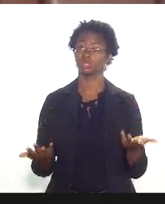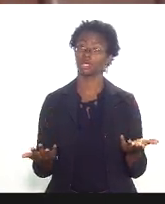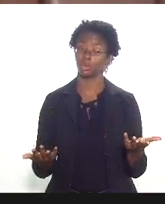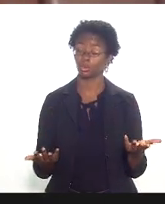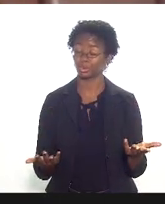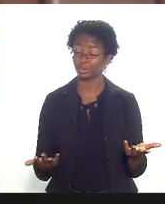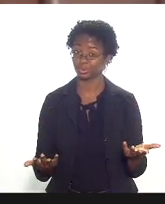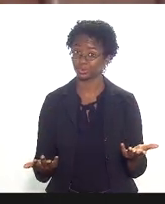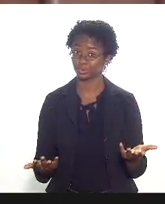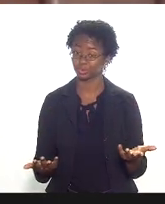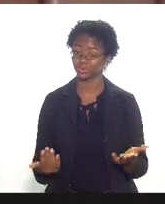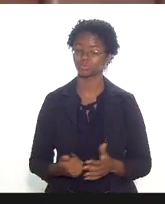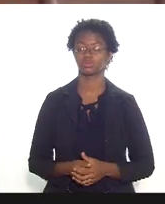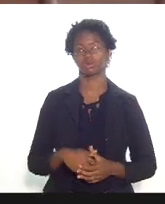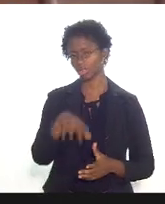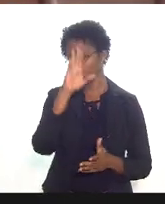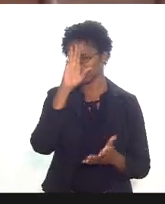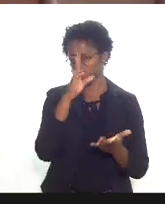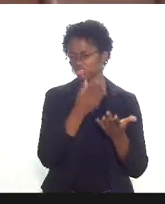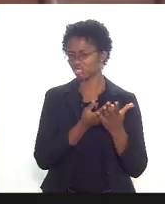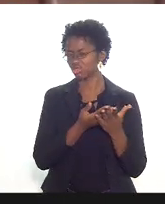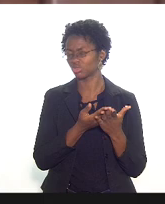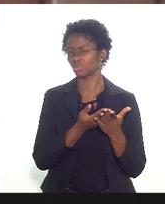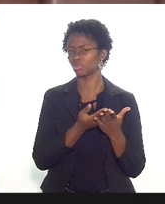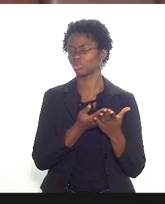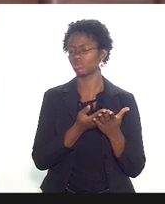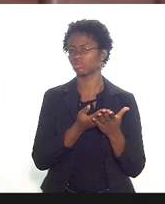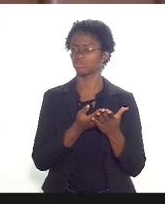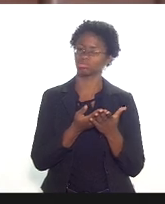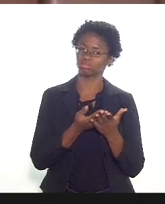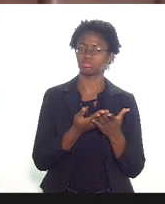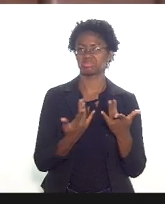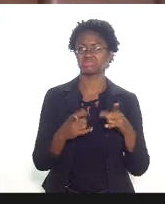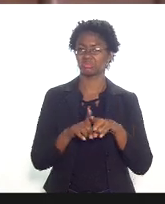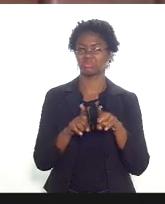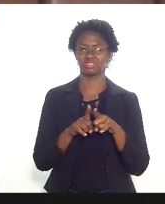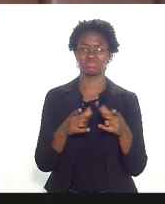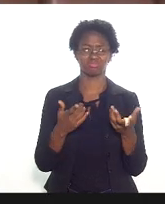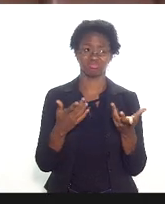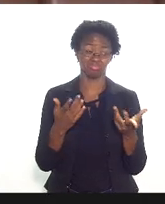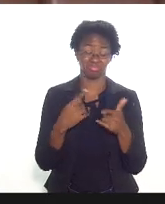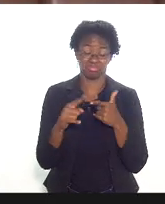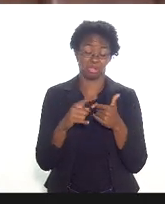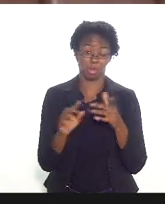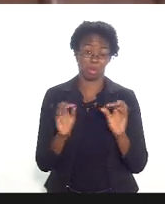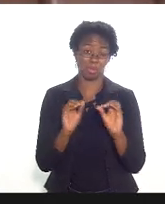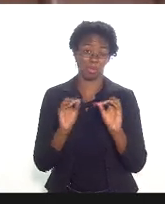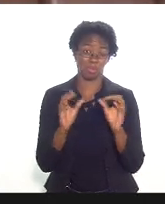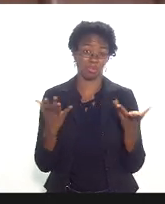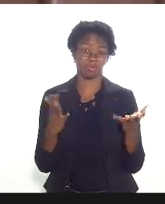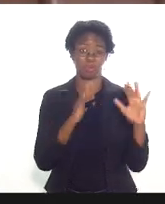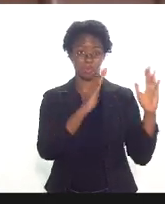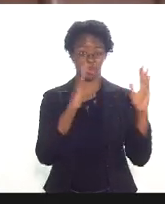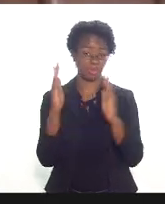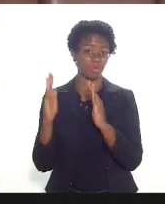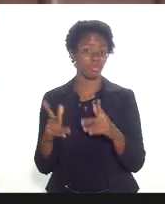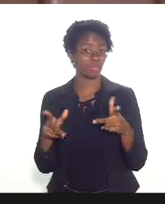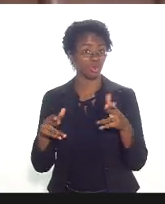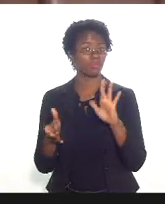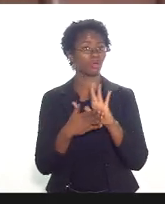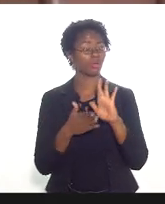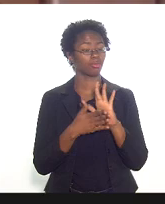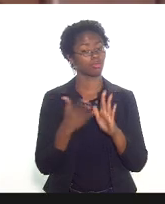assim, acredito que também não vejo nenhum problema de votarmos em bloco, segundo a proposta feita